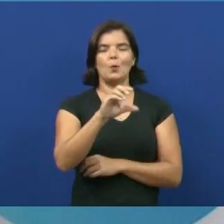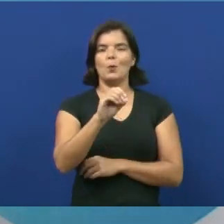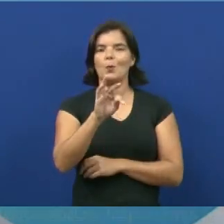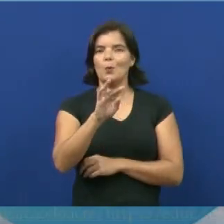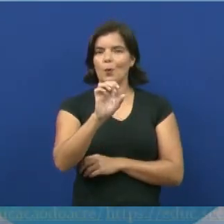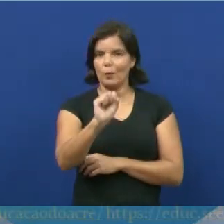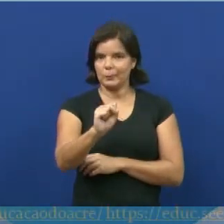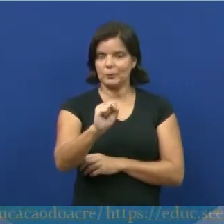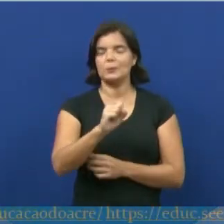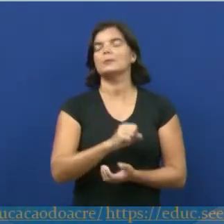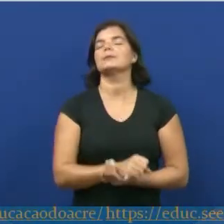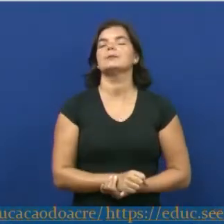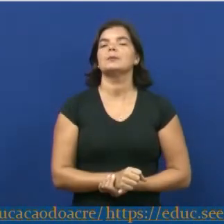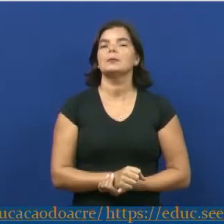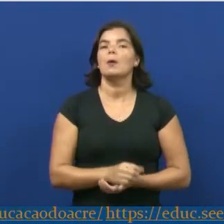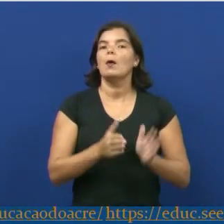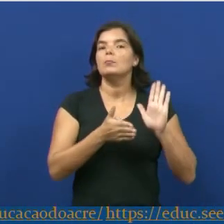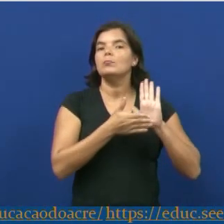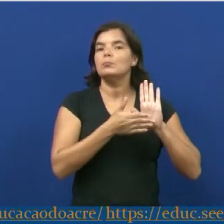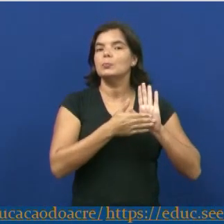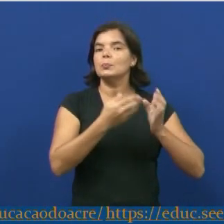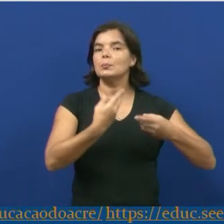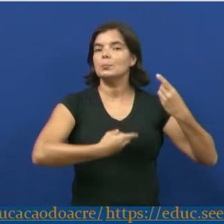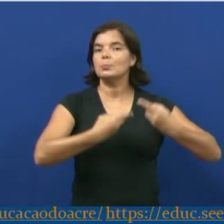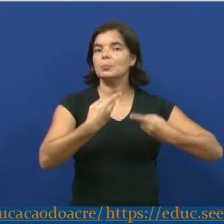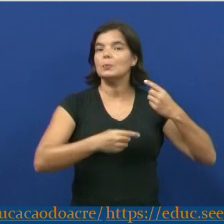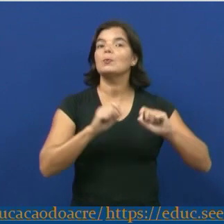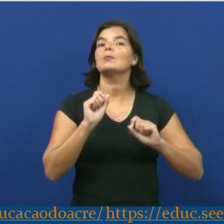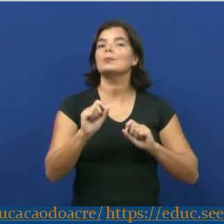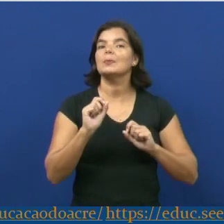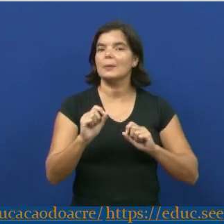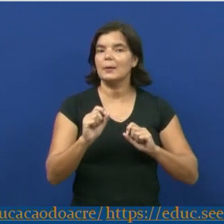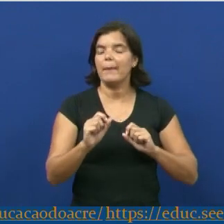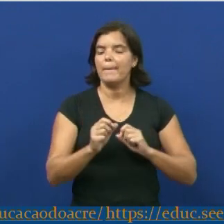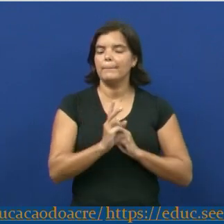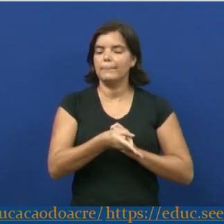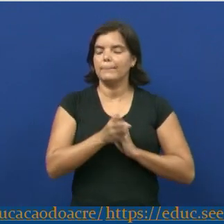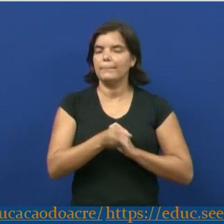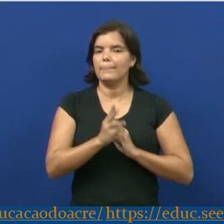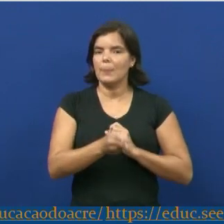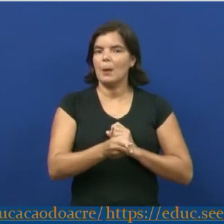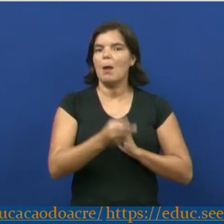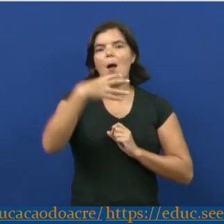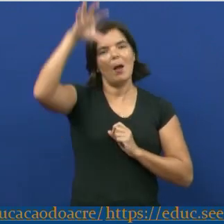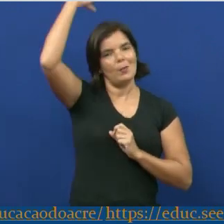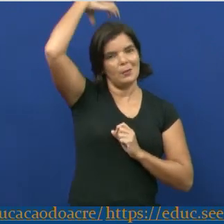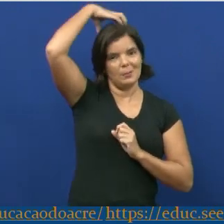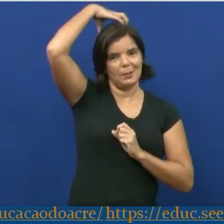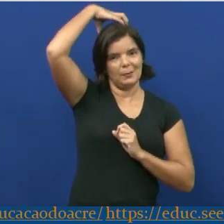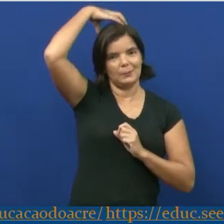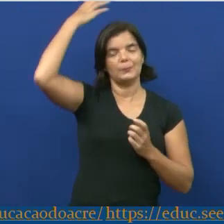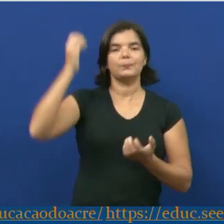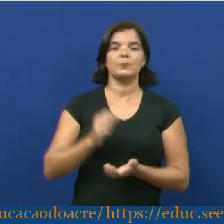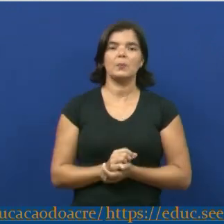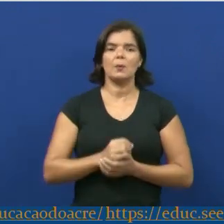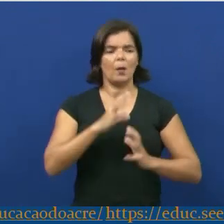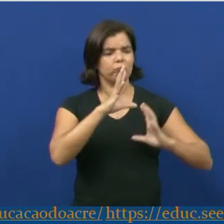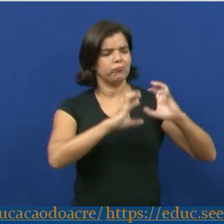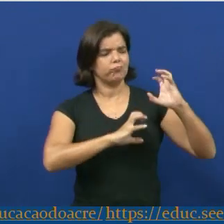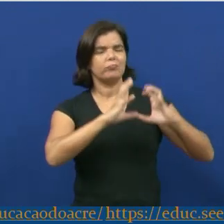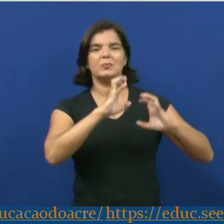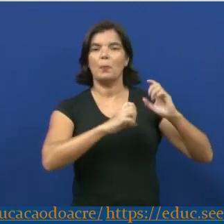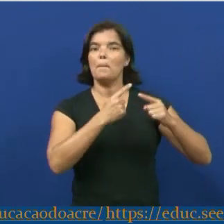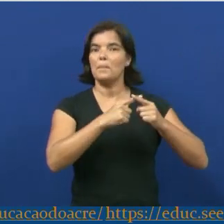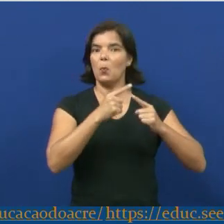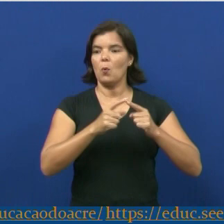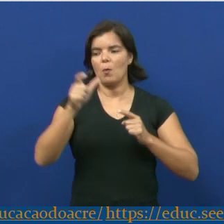pelos aristocratas. A proposta política deles era o quê? Manter a monarquia. Então vai haver um conflito aí, porque